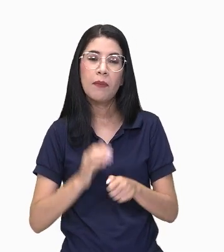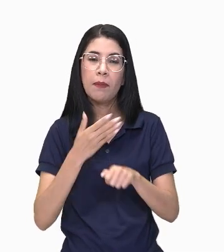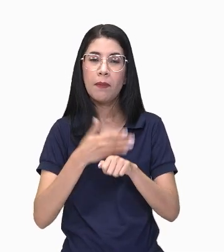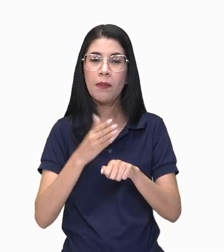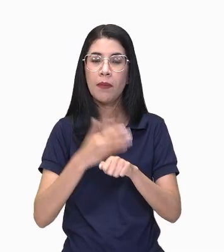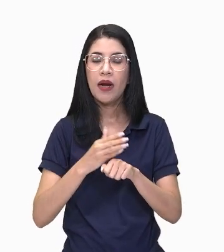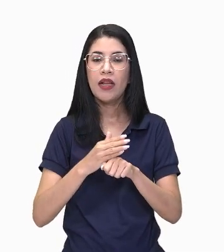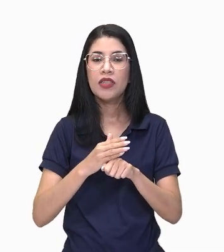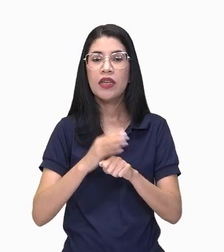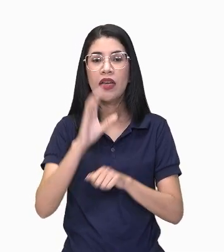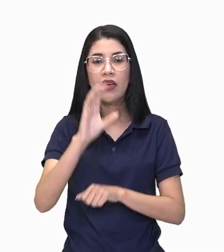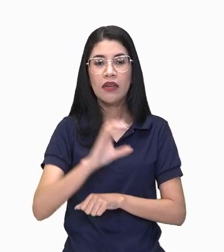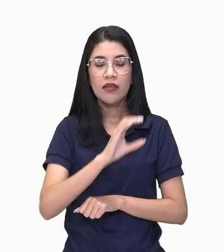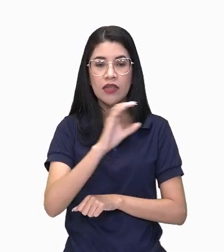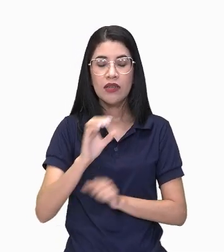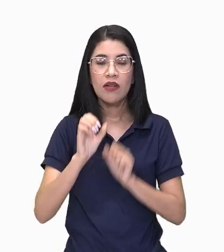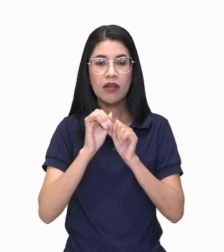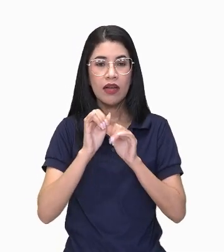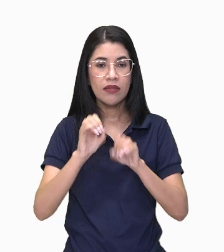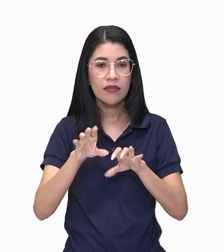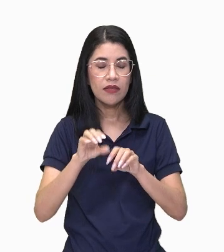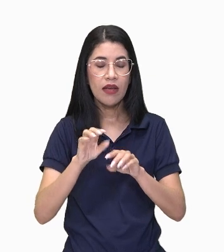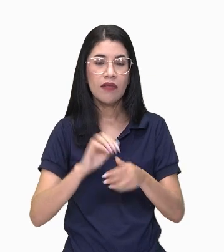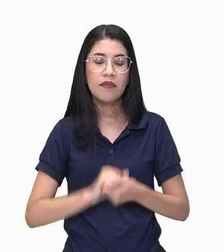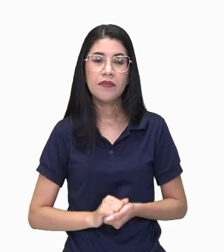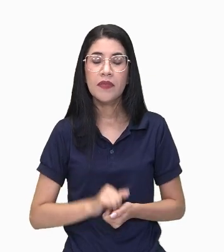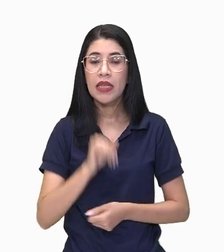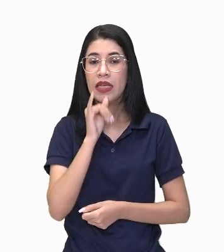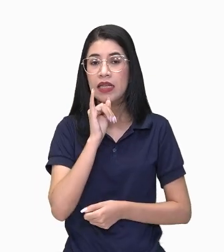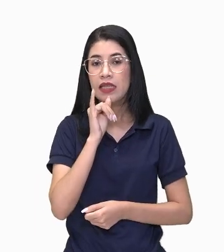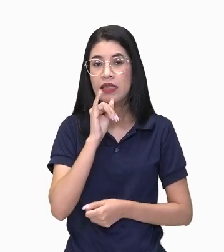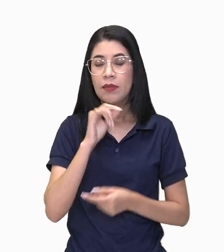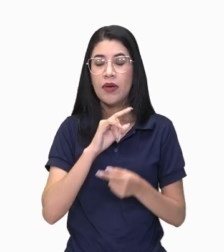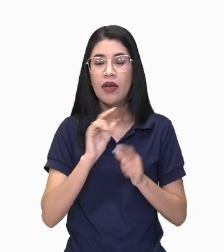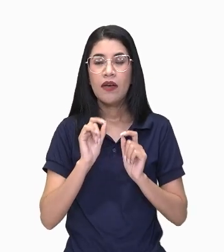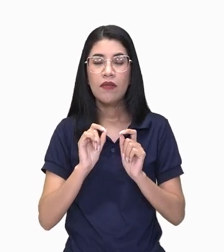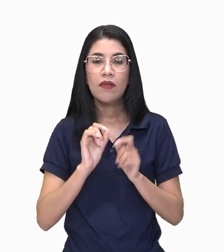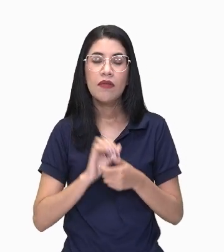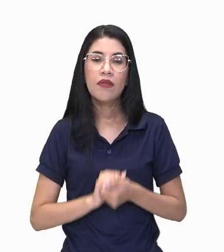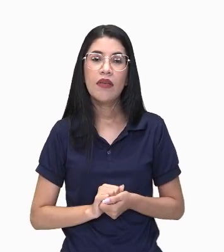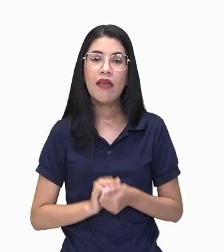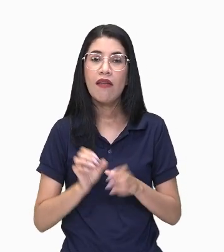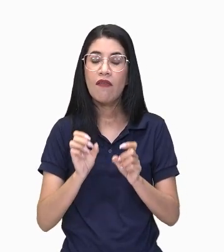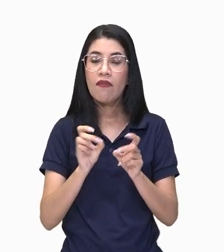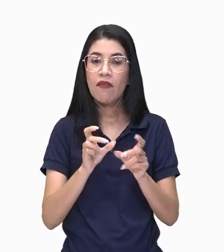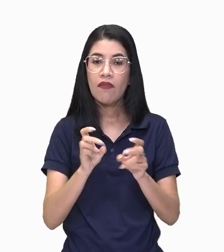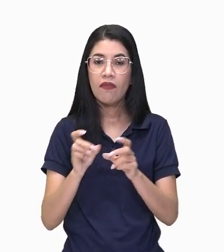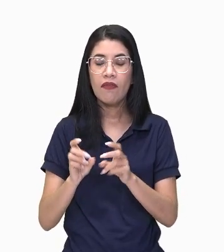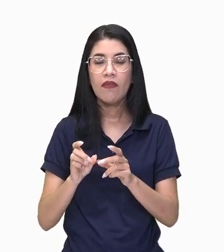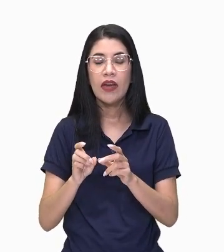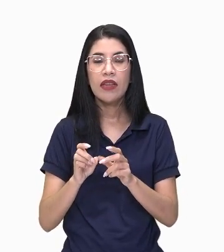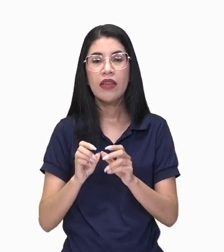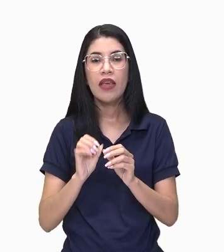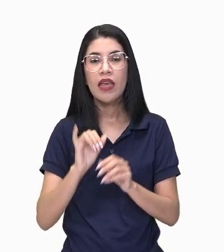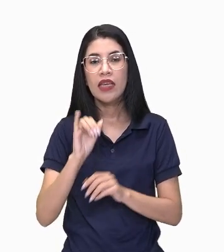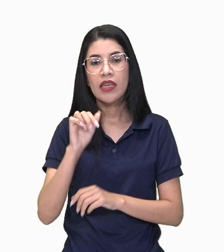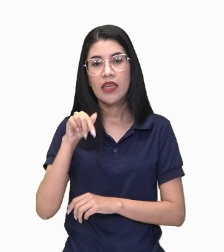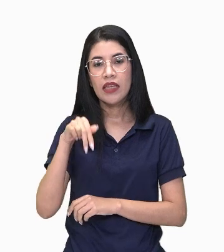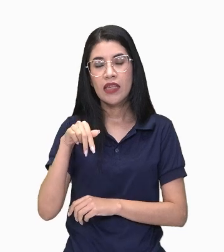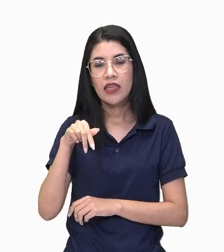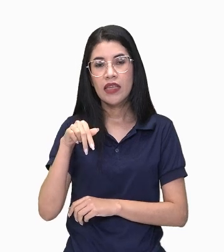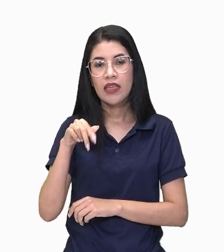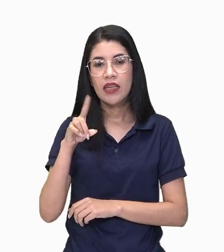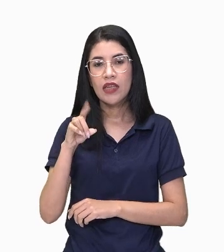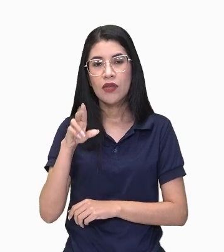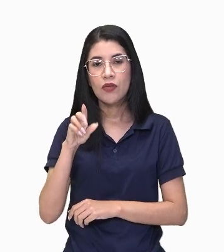apregoadas pela igreja. Uma delas, sem dúvida nenhuma, era a venda de indulgências. O que eram